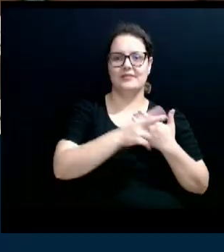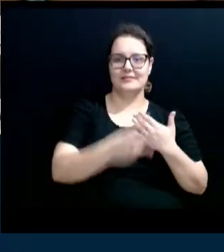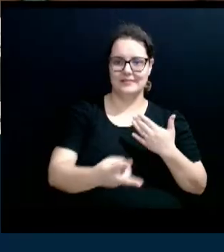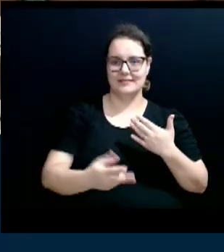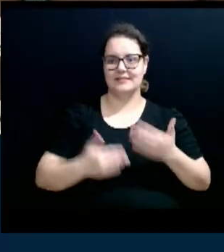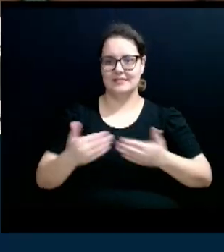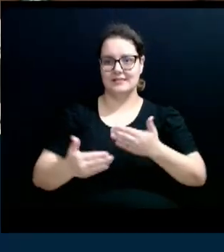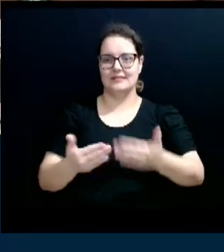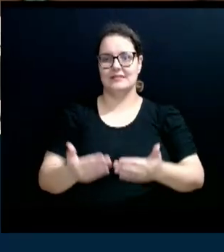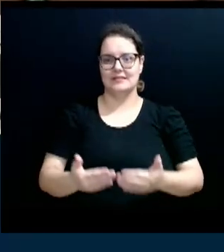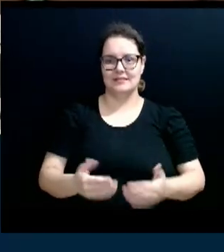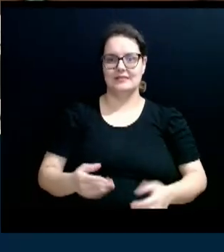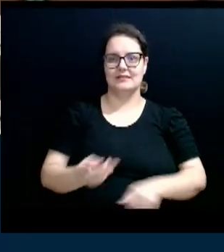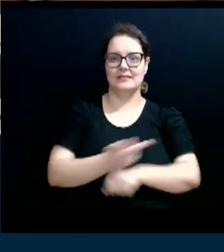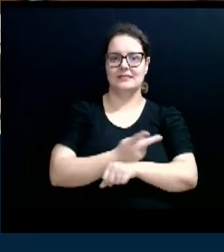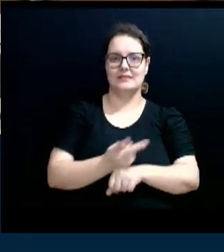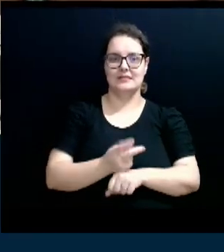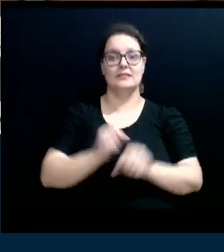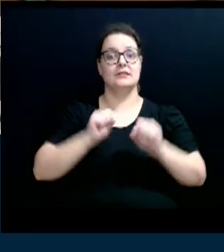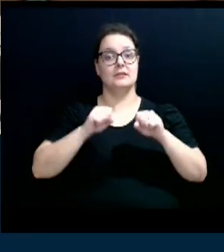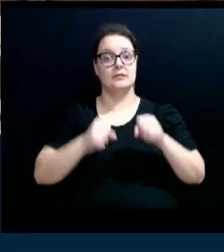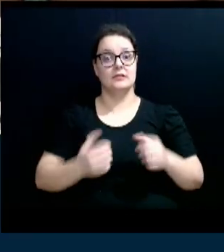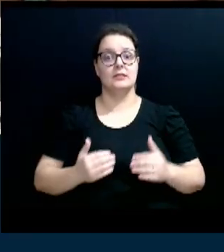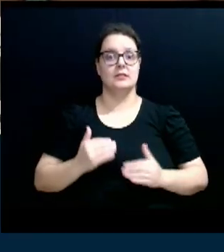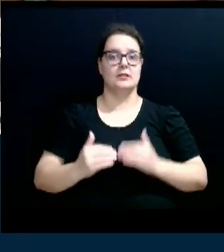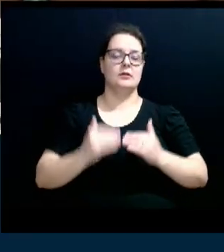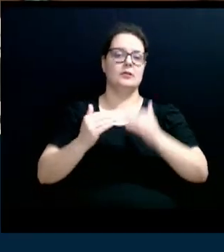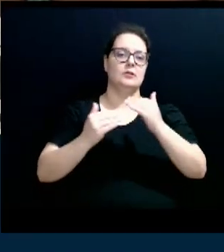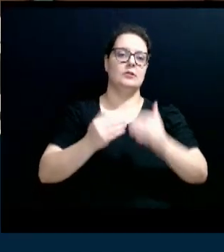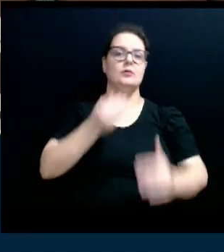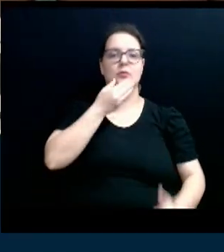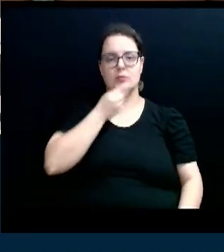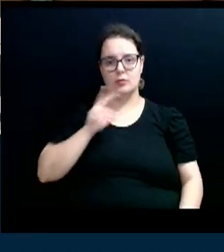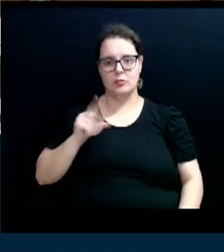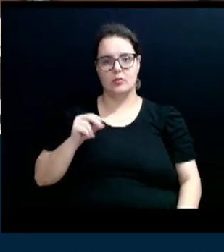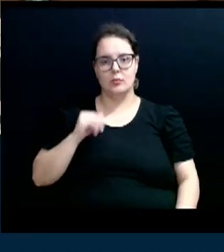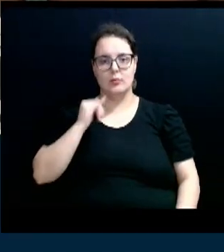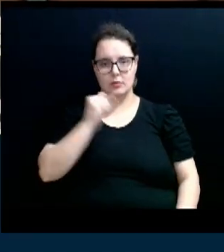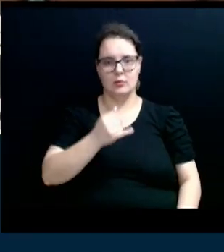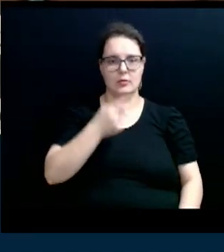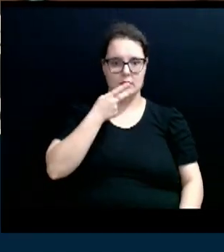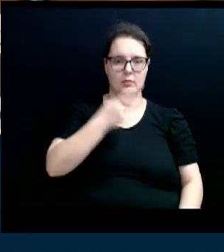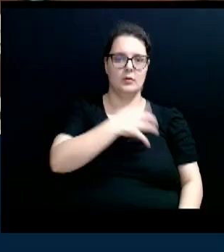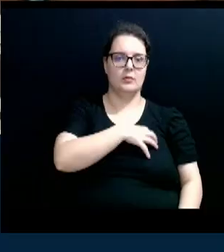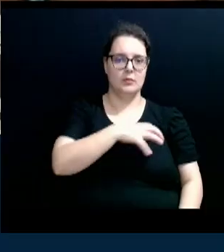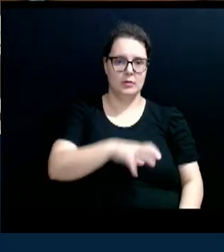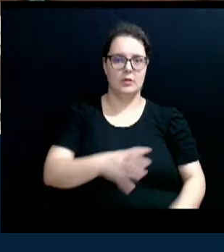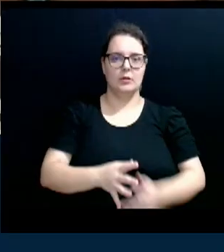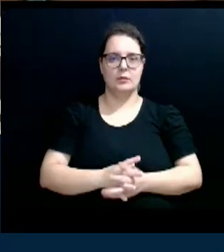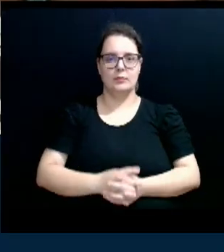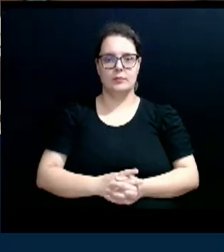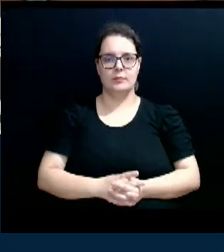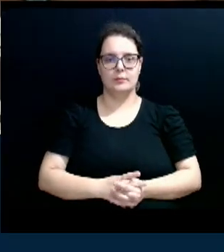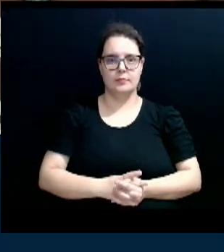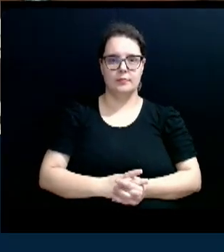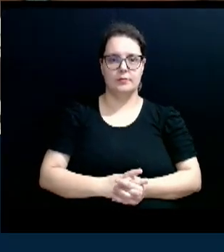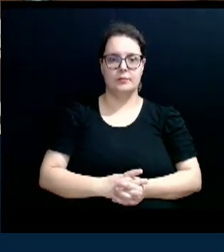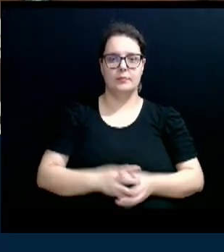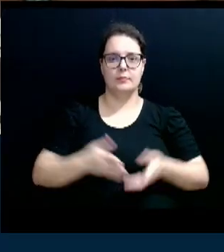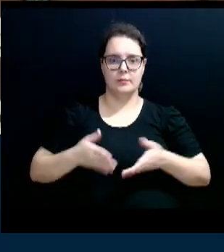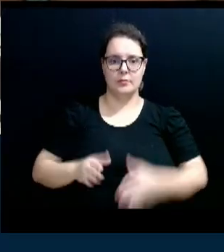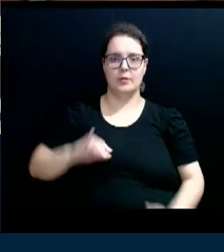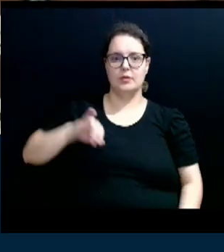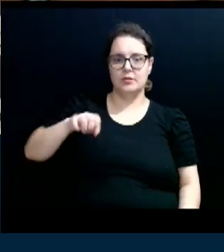de busca, né? Sim, eu cresci com meu avô falando também da Bahia, Sim. né? Ele nasceu em Jequié, que é uma cidade do